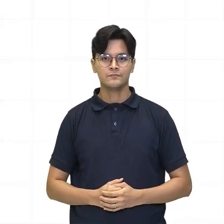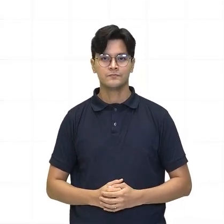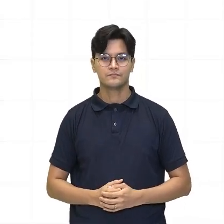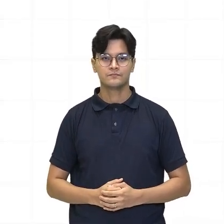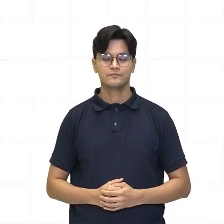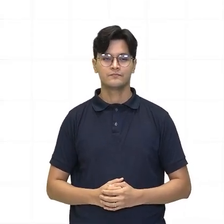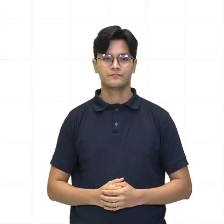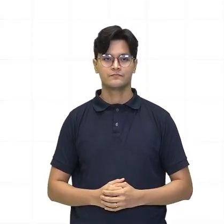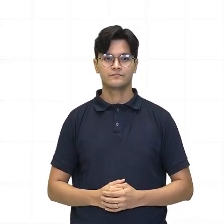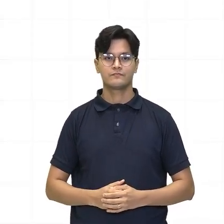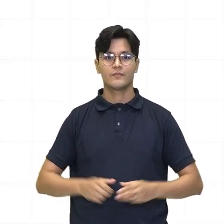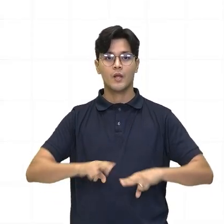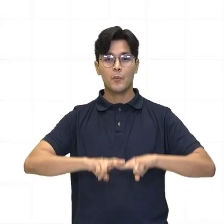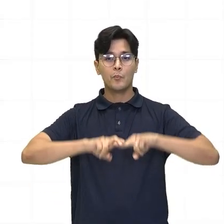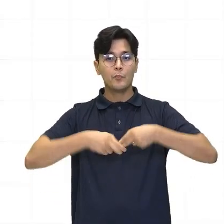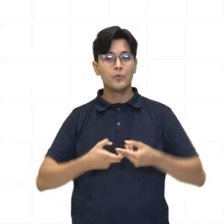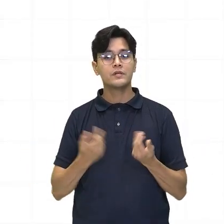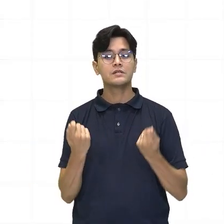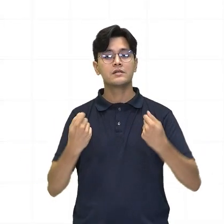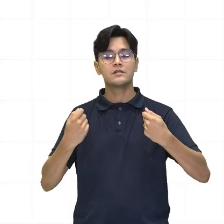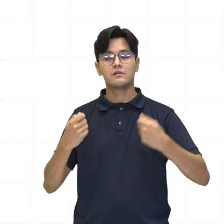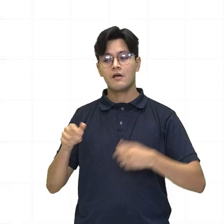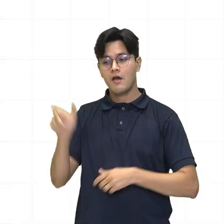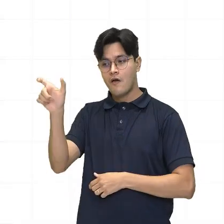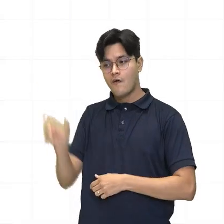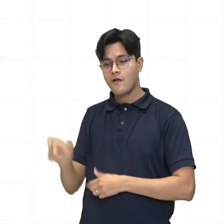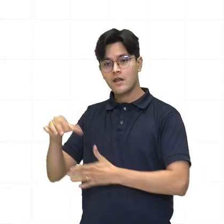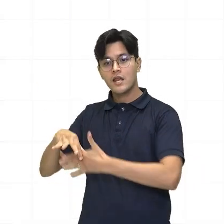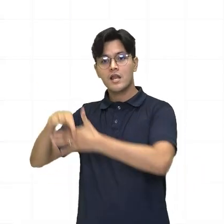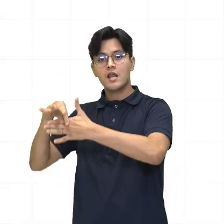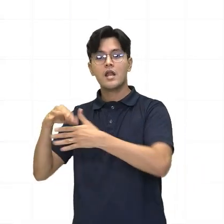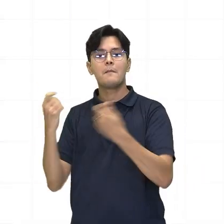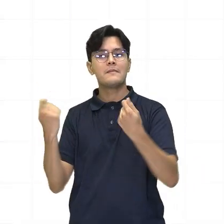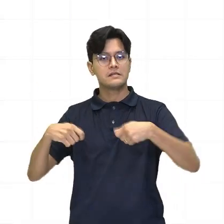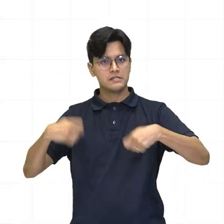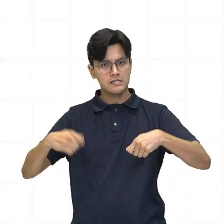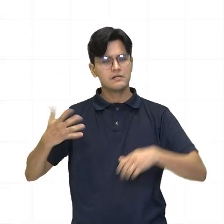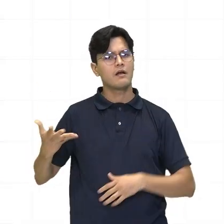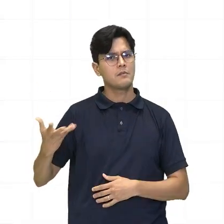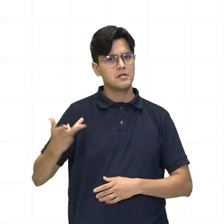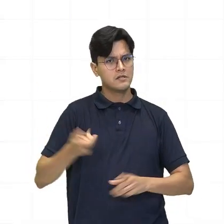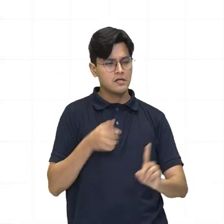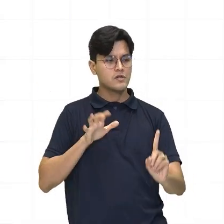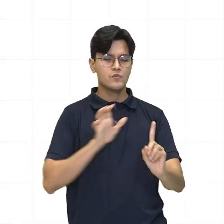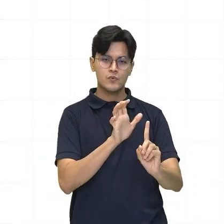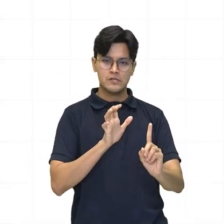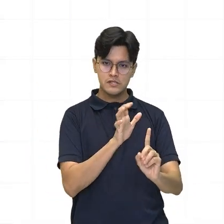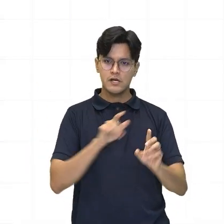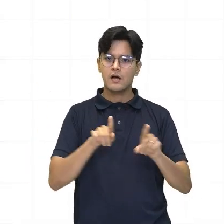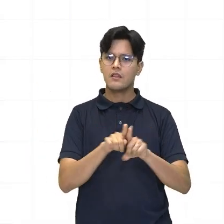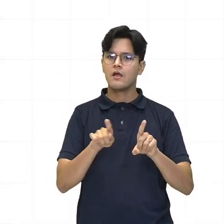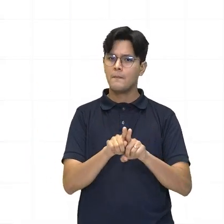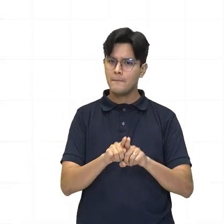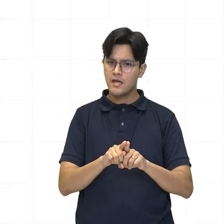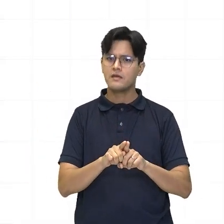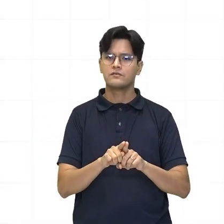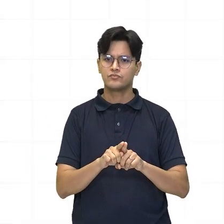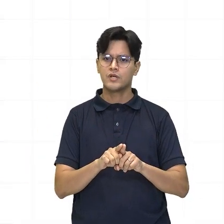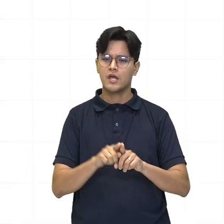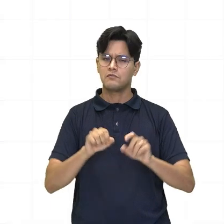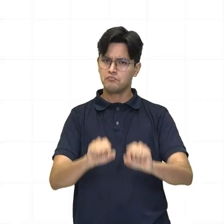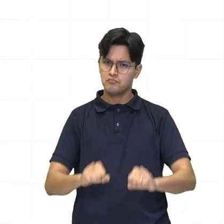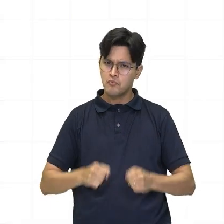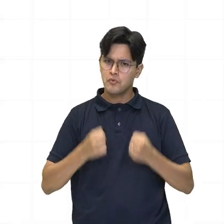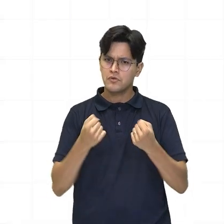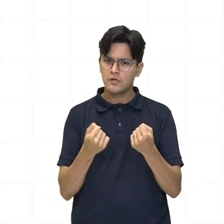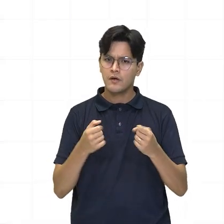Por isso, é necessário que a liderança religiosa seja carismática, comprometida e inspiradora, para